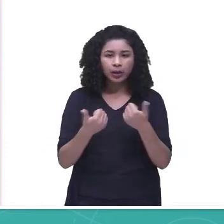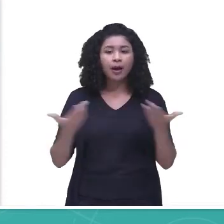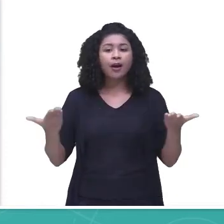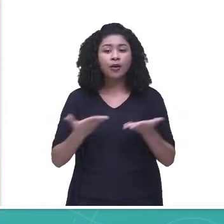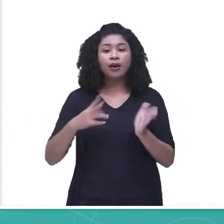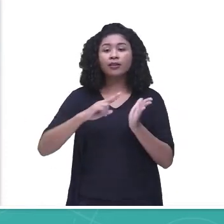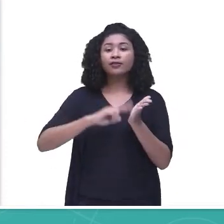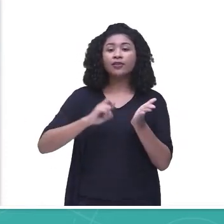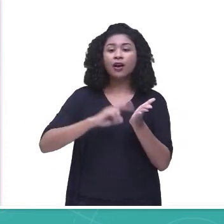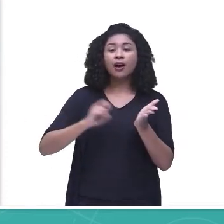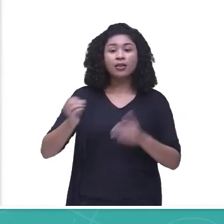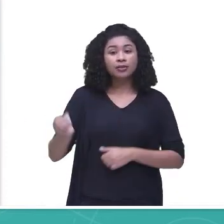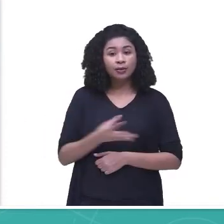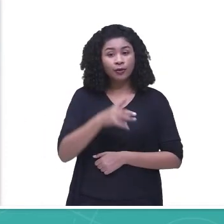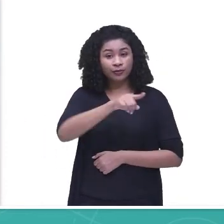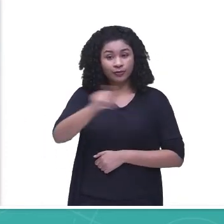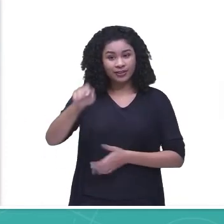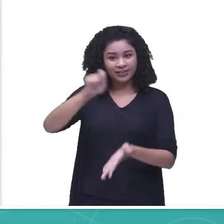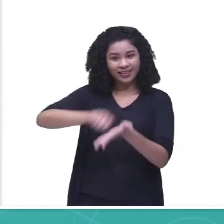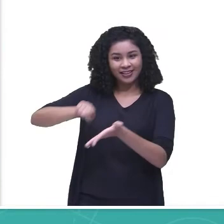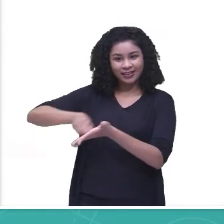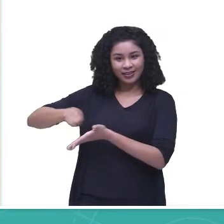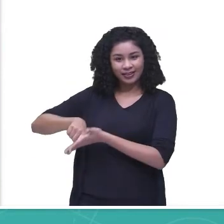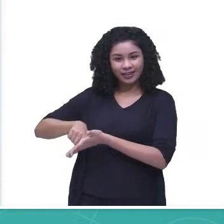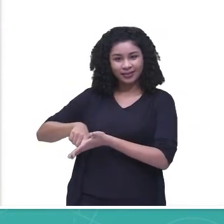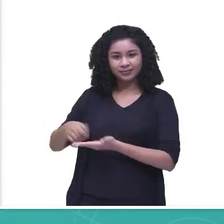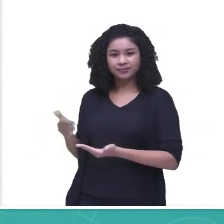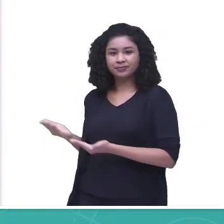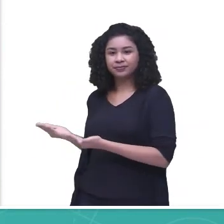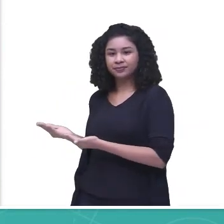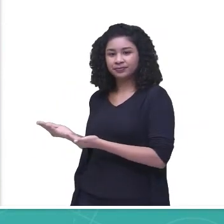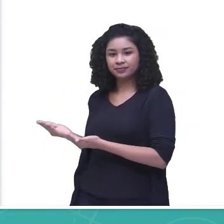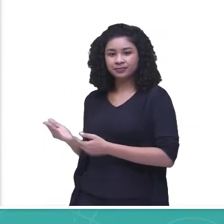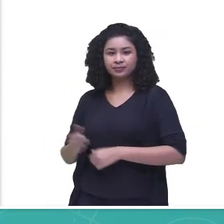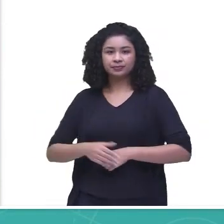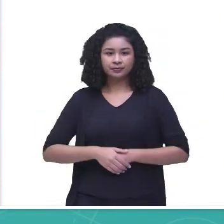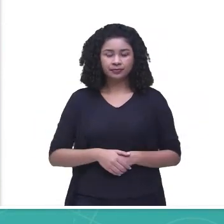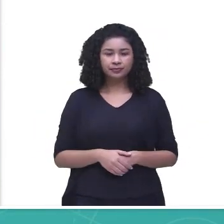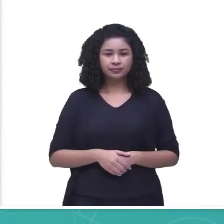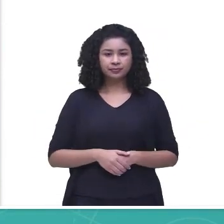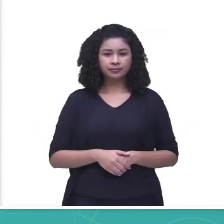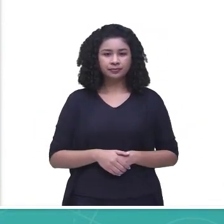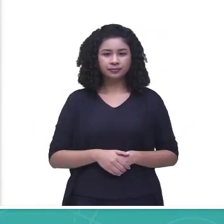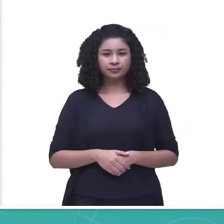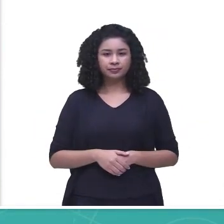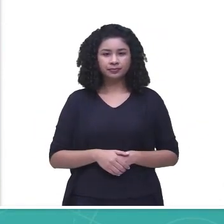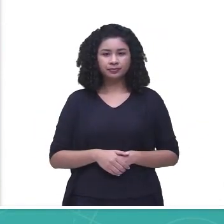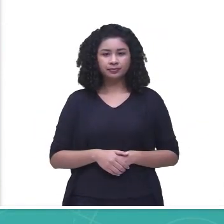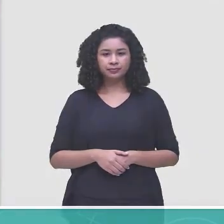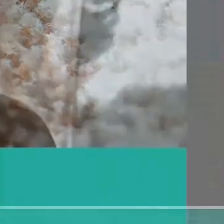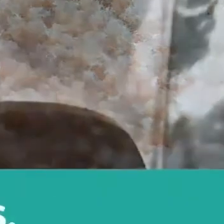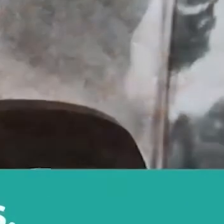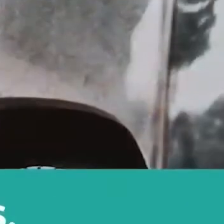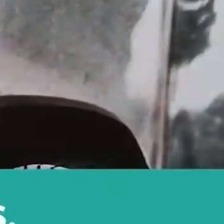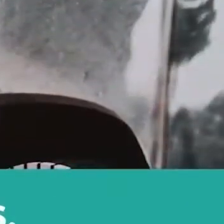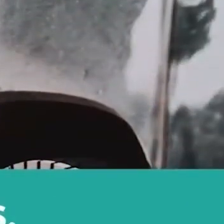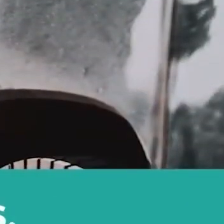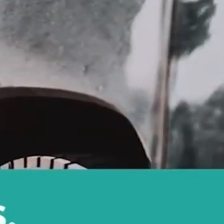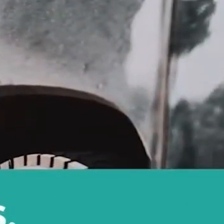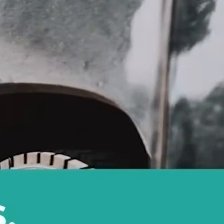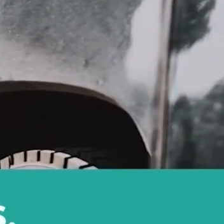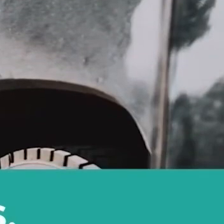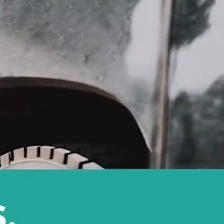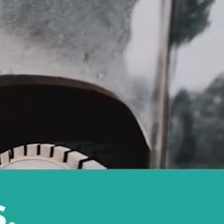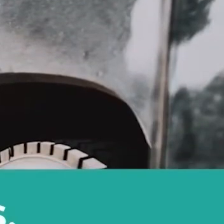Vão anotando aí. Drop the cup. Derrubar xícara de café. Miss